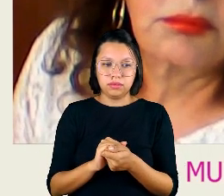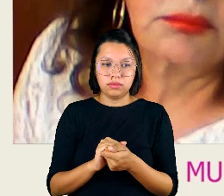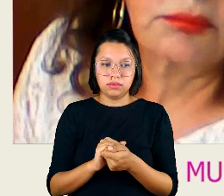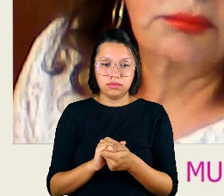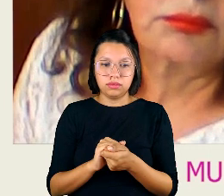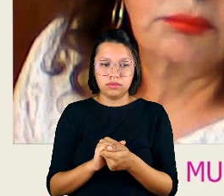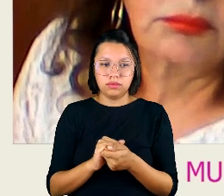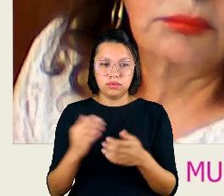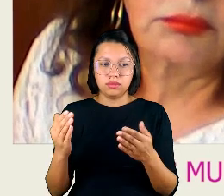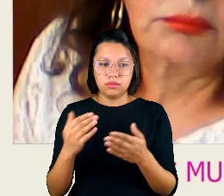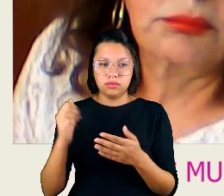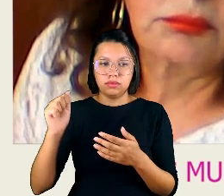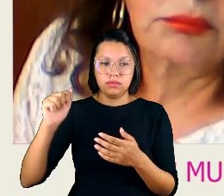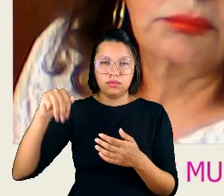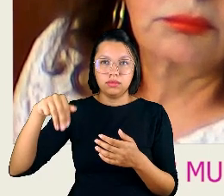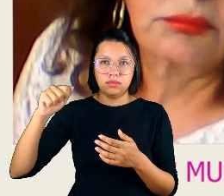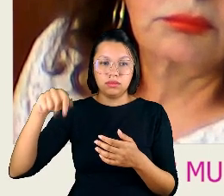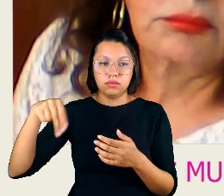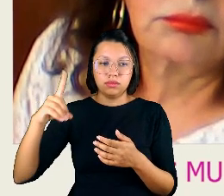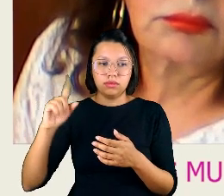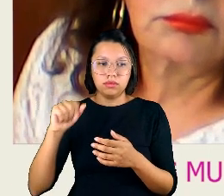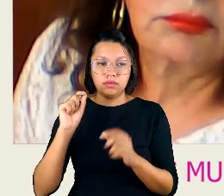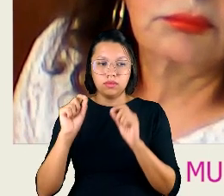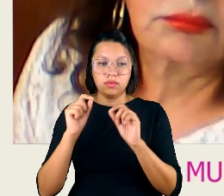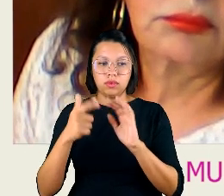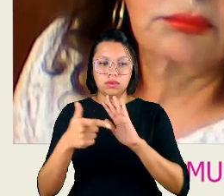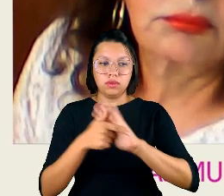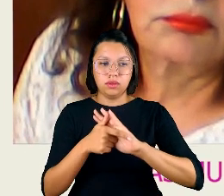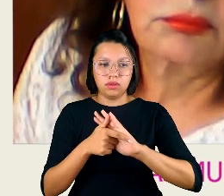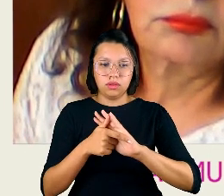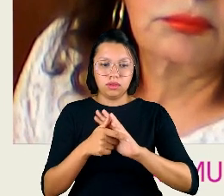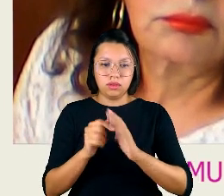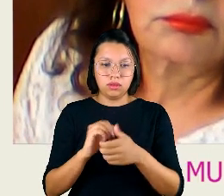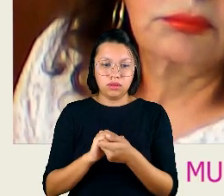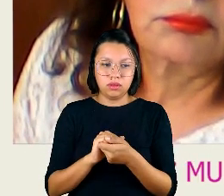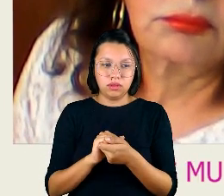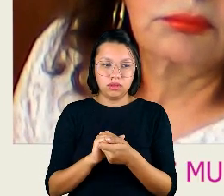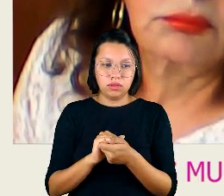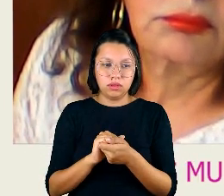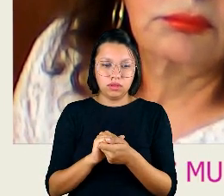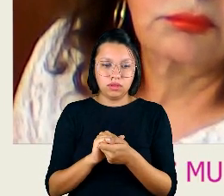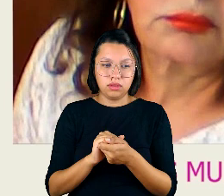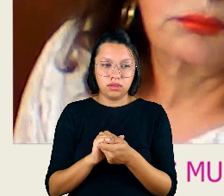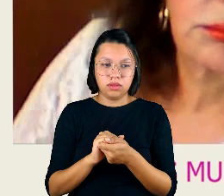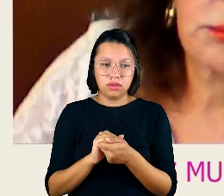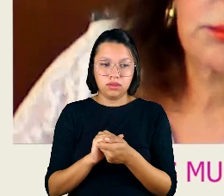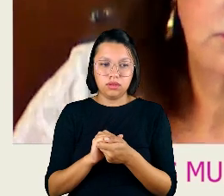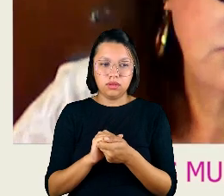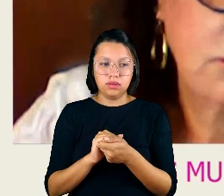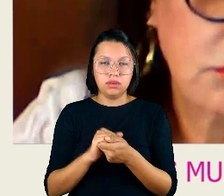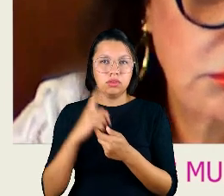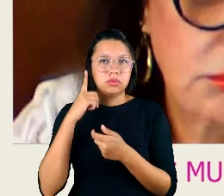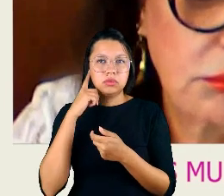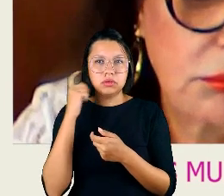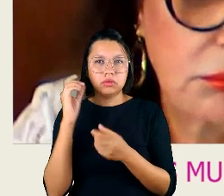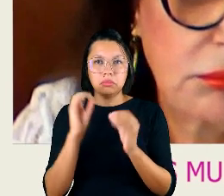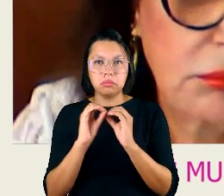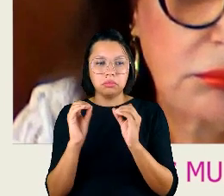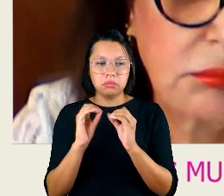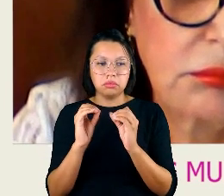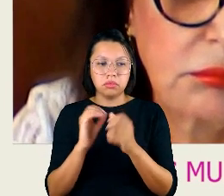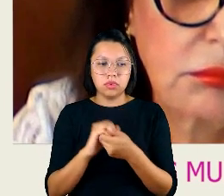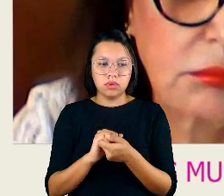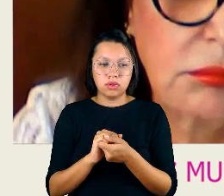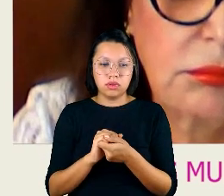qual o papel de comunicação, a divulgação e valorização da posição equânime das tarefas